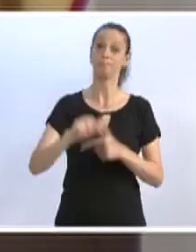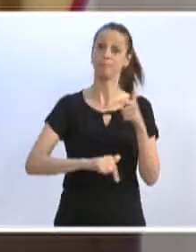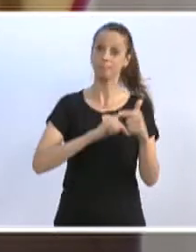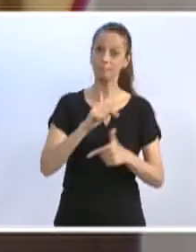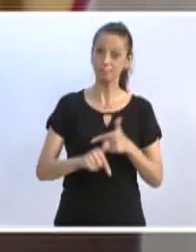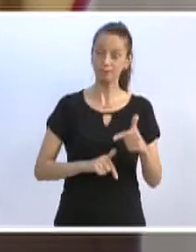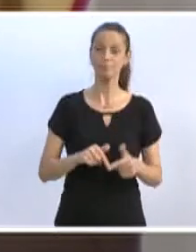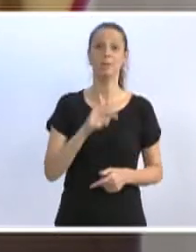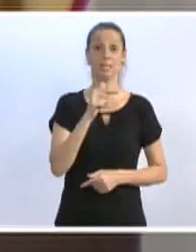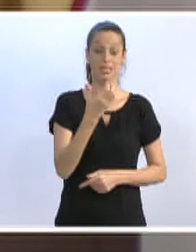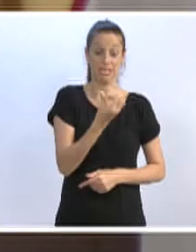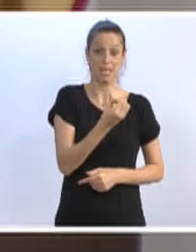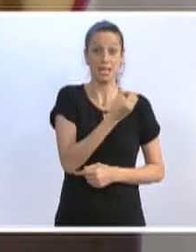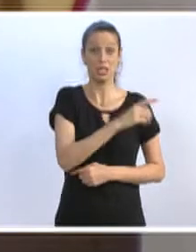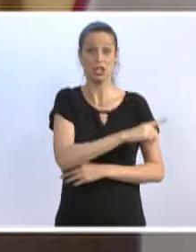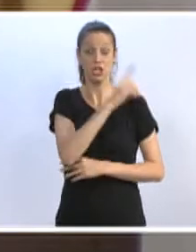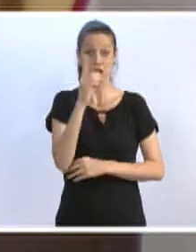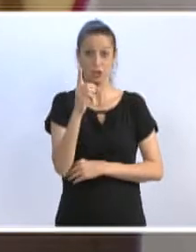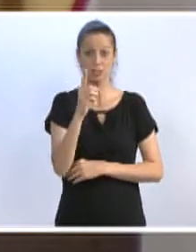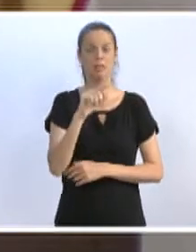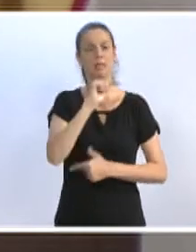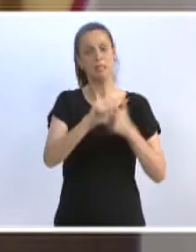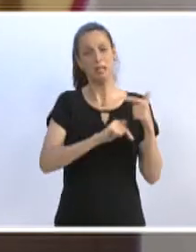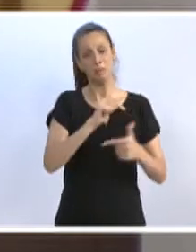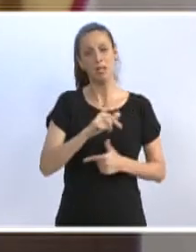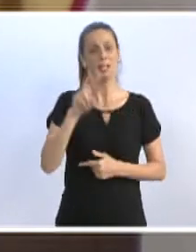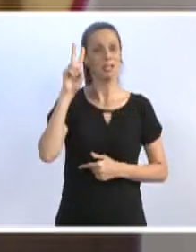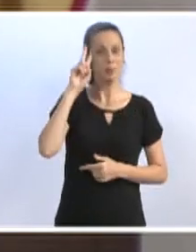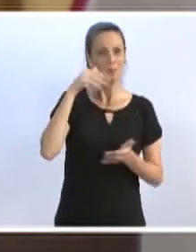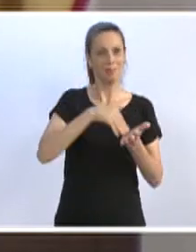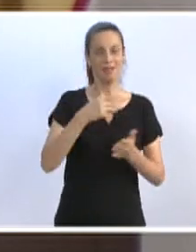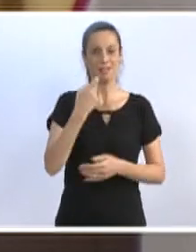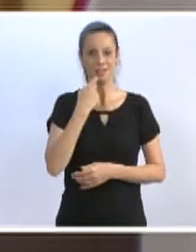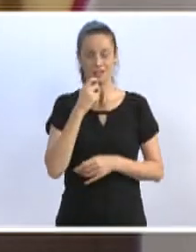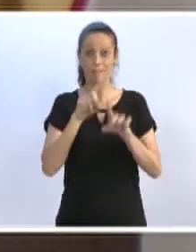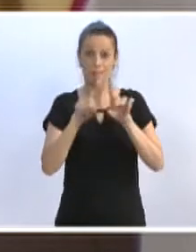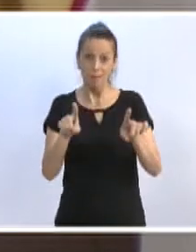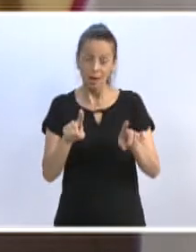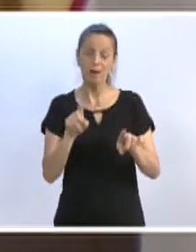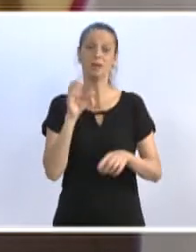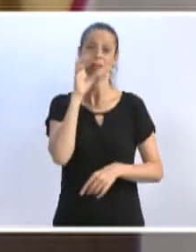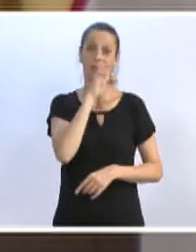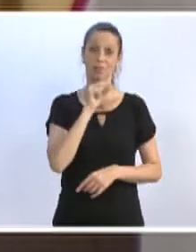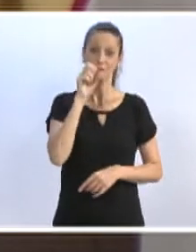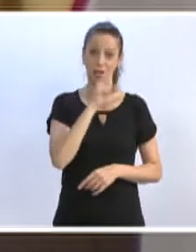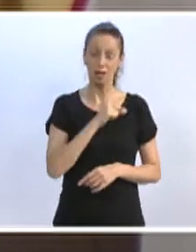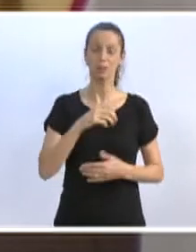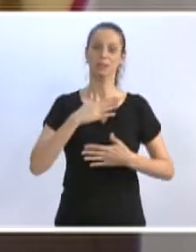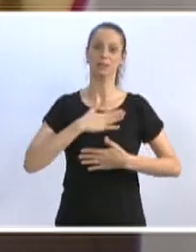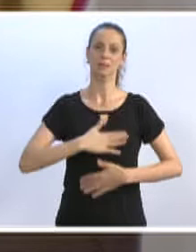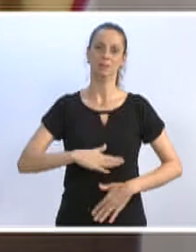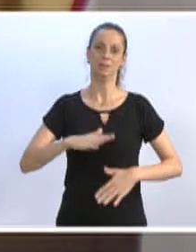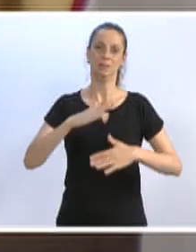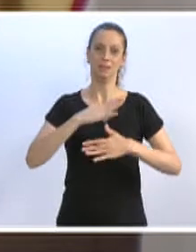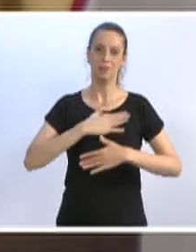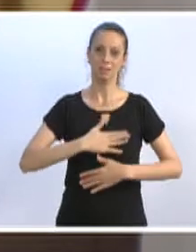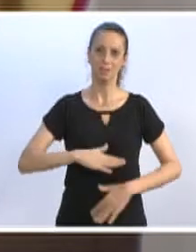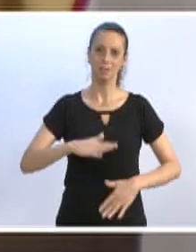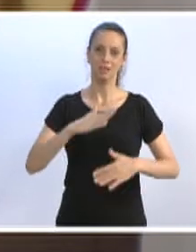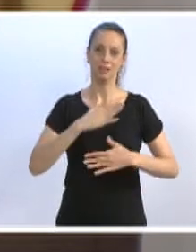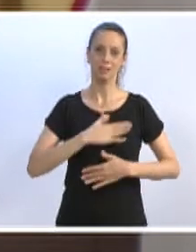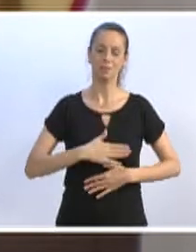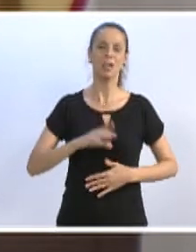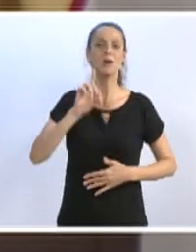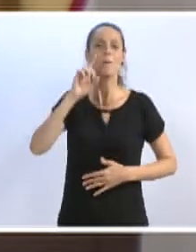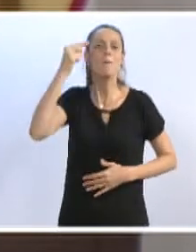Trabalharás durante 6 dias e farás todos os trabalhos, mas no 7º dia é sábado. Descanso dedicado